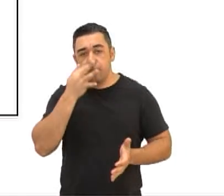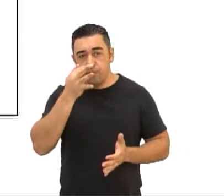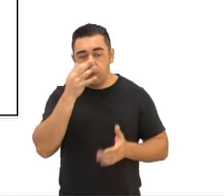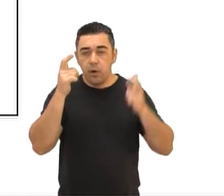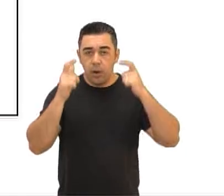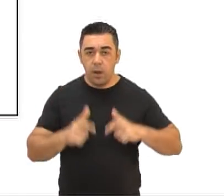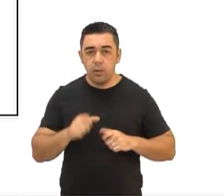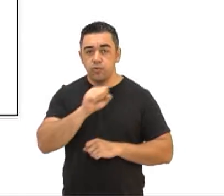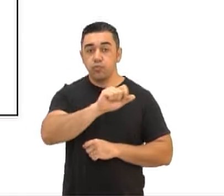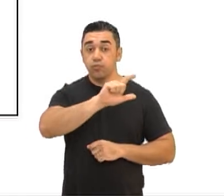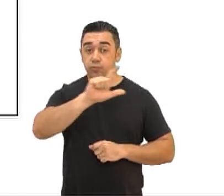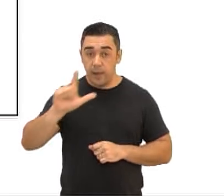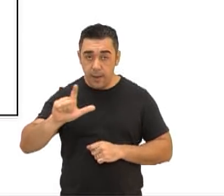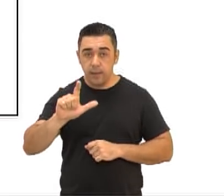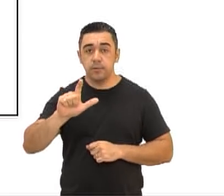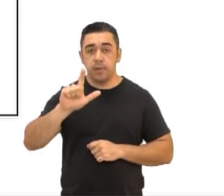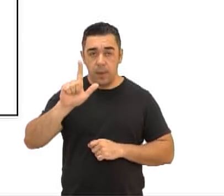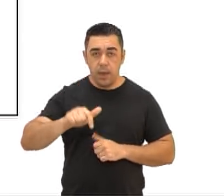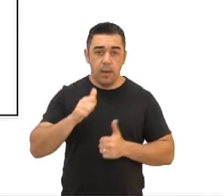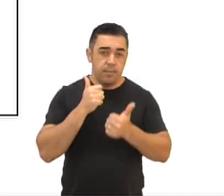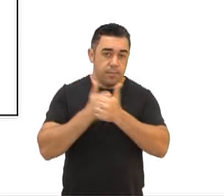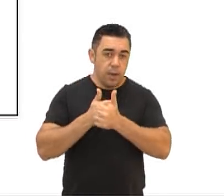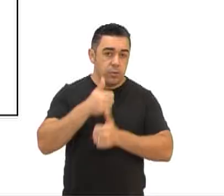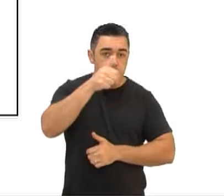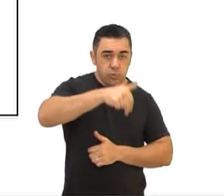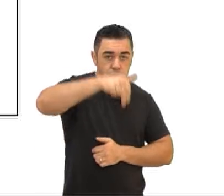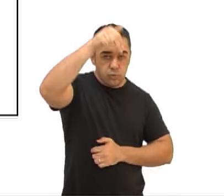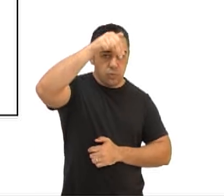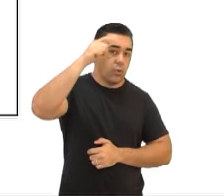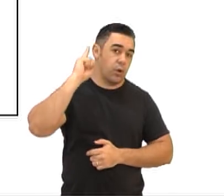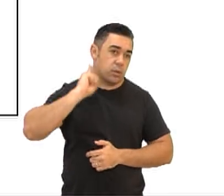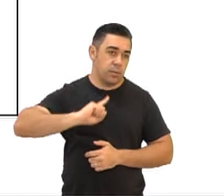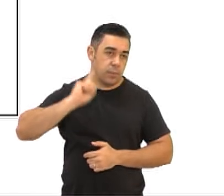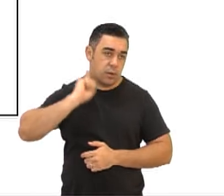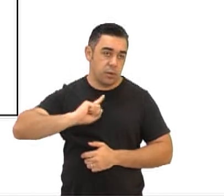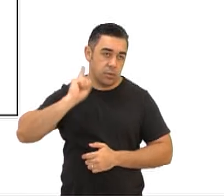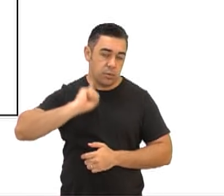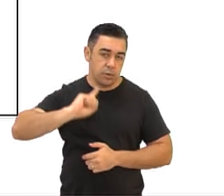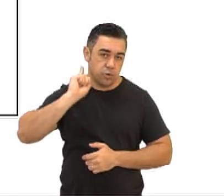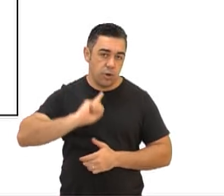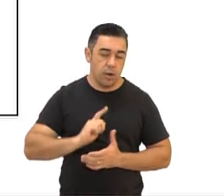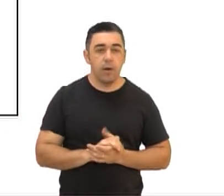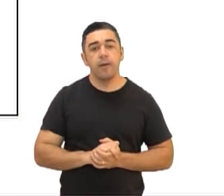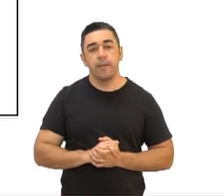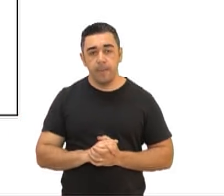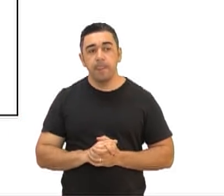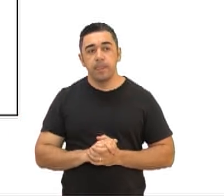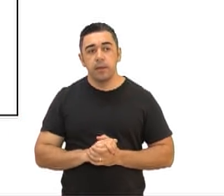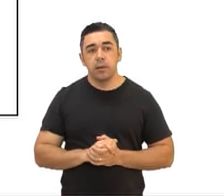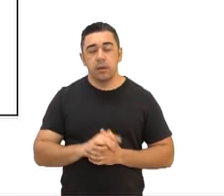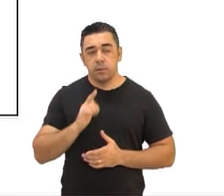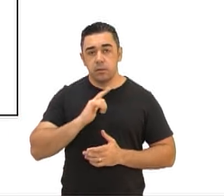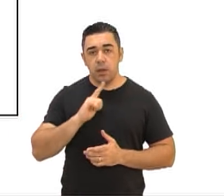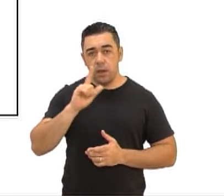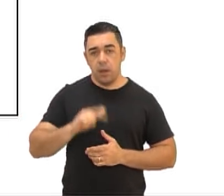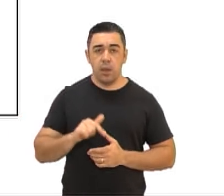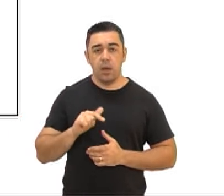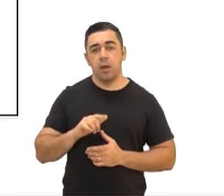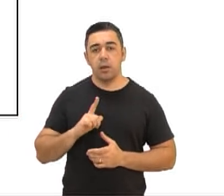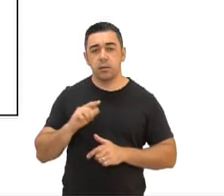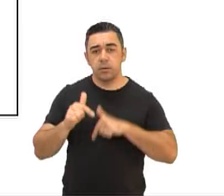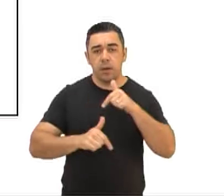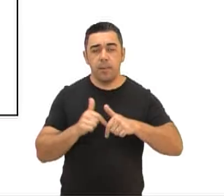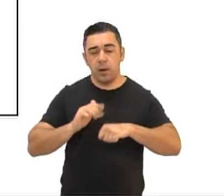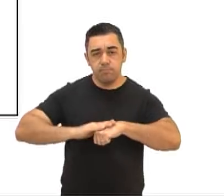região sudeste. Onde elas se localizam lá no sudeste? Minas Norte de Minas Gerais ali, na Serra do Espinhaço.